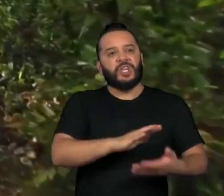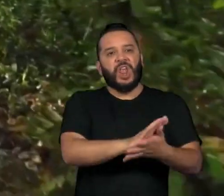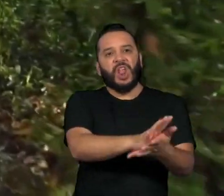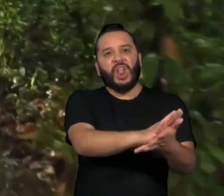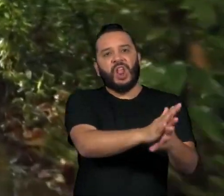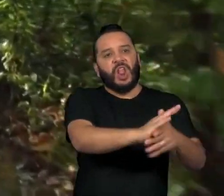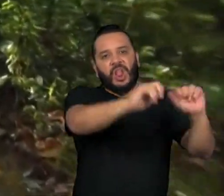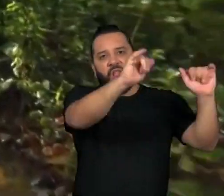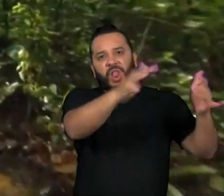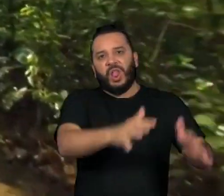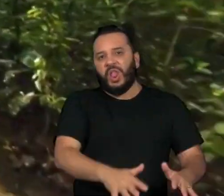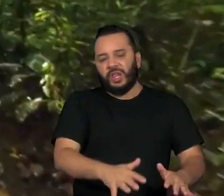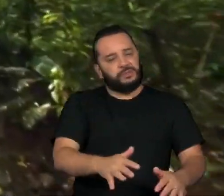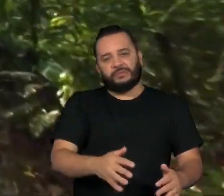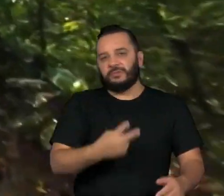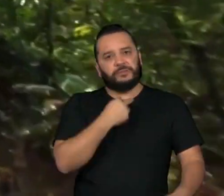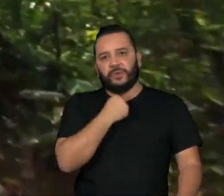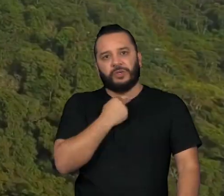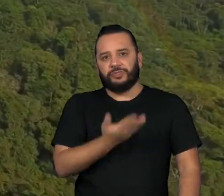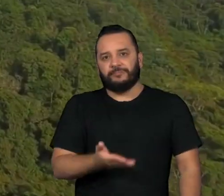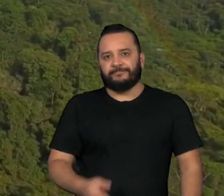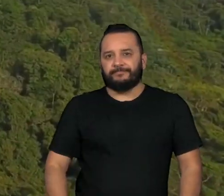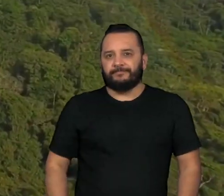brasileiro conseguiu ao longo dos anos.